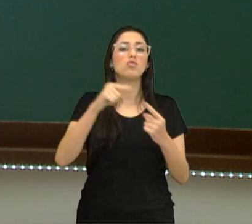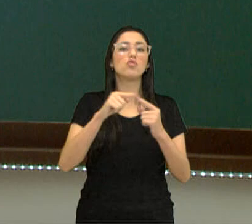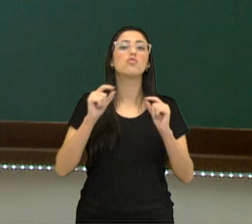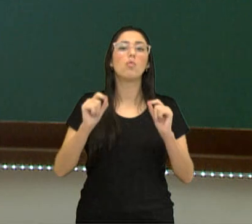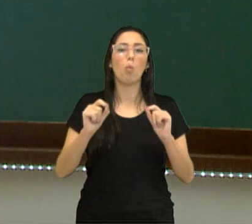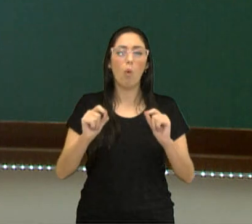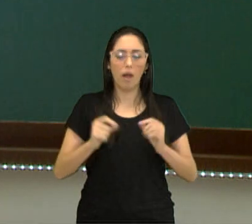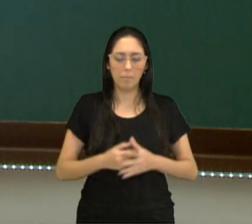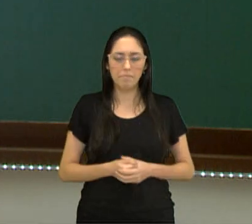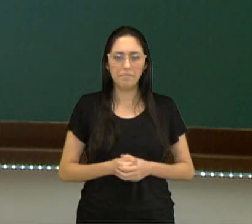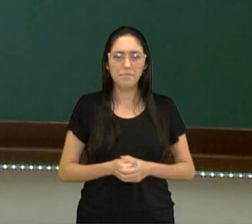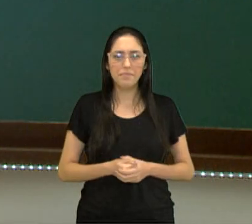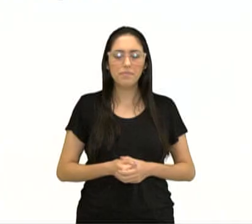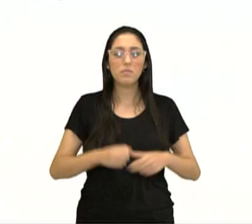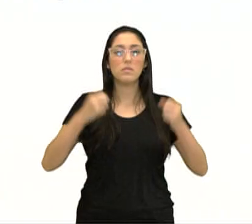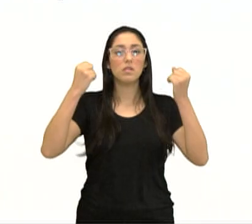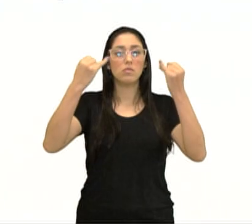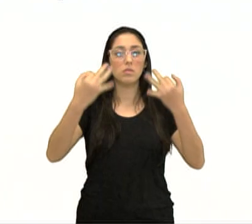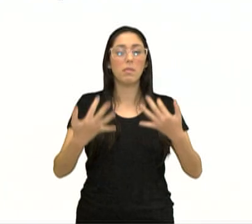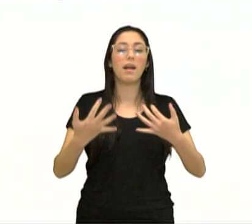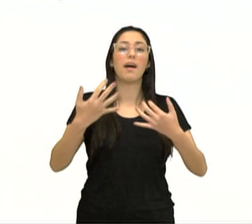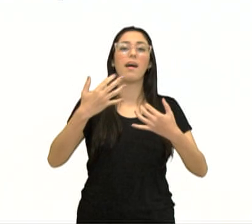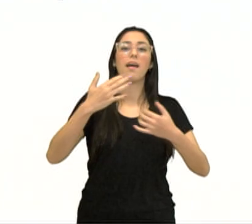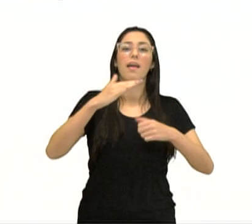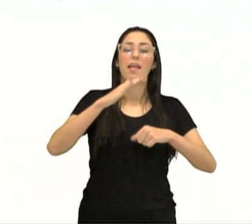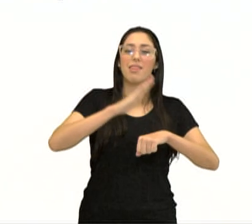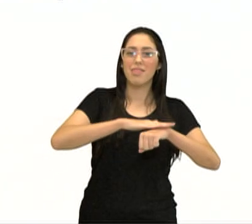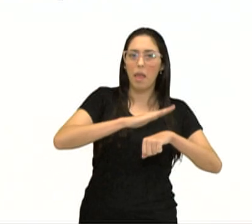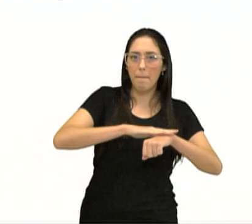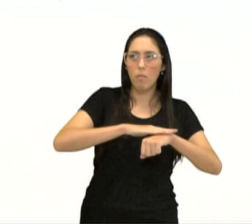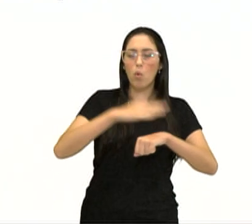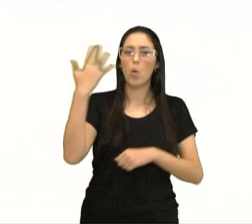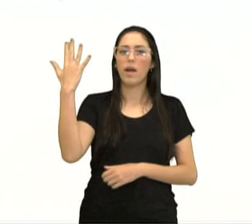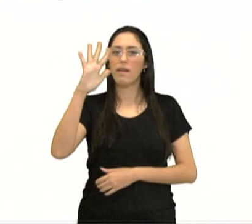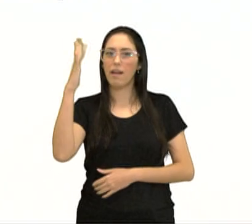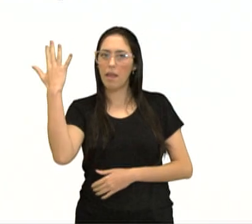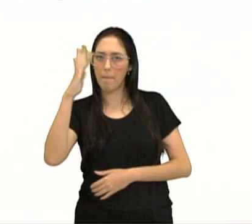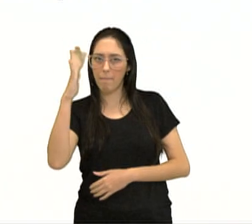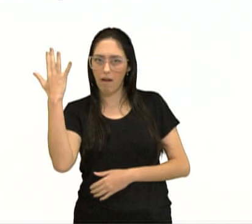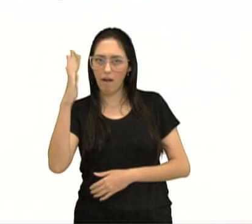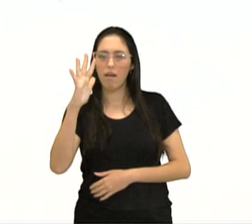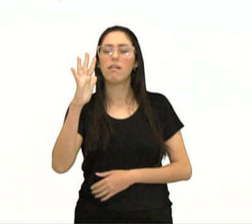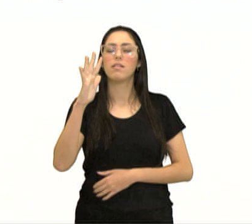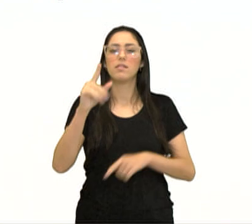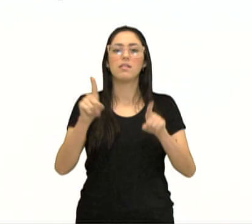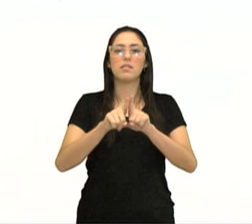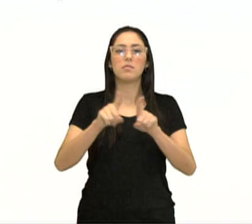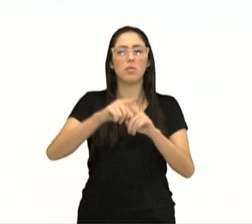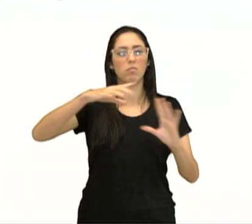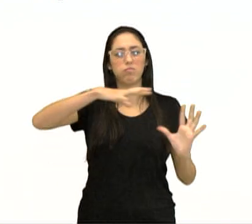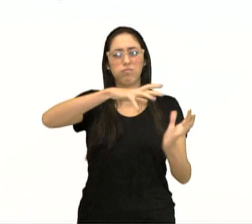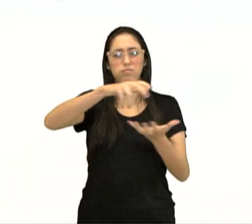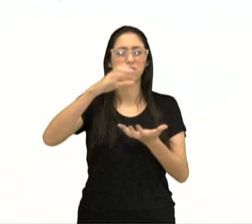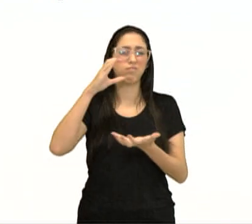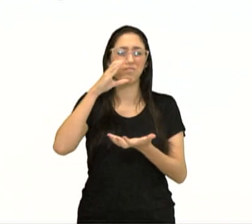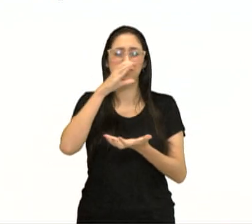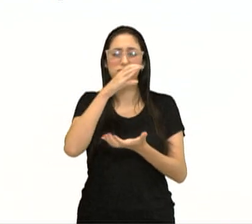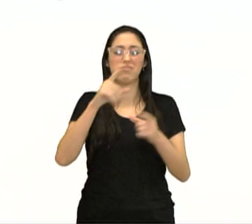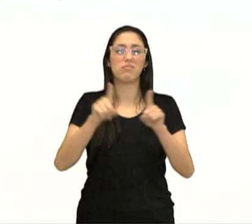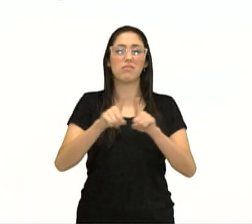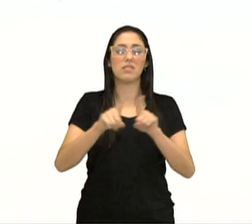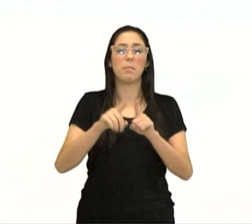onde a gente vai caracterizar tempo e clima. A gente vai também comparar aquecimento global e efeito estufa